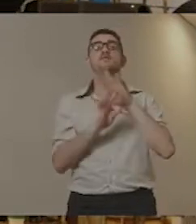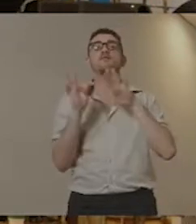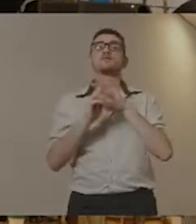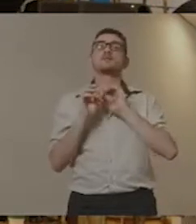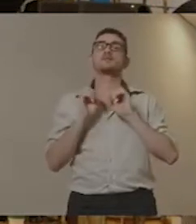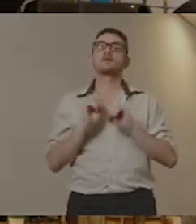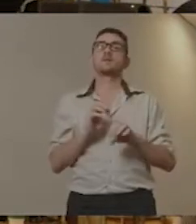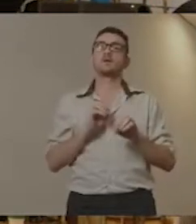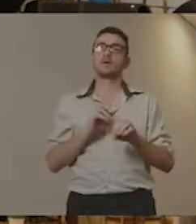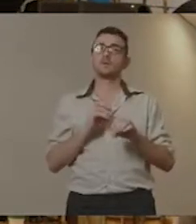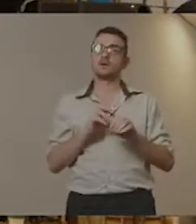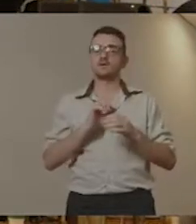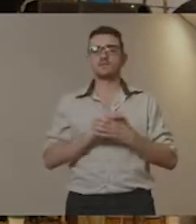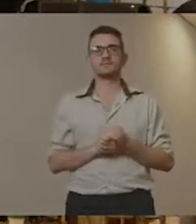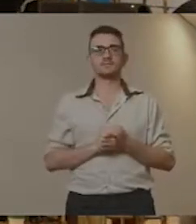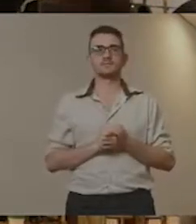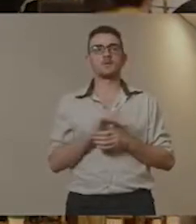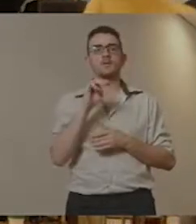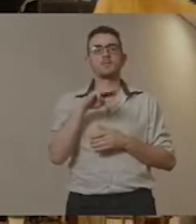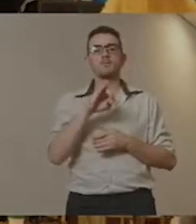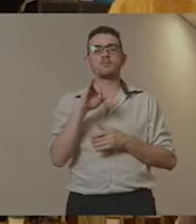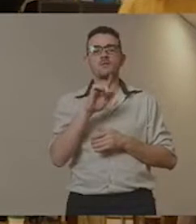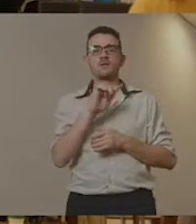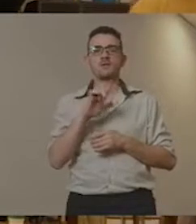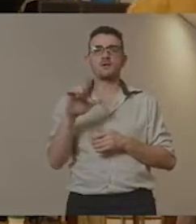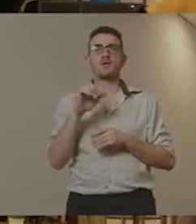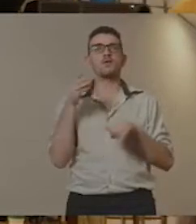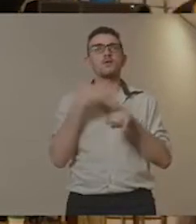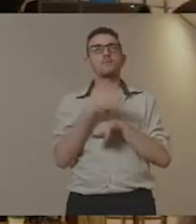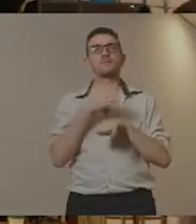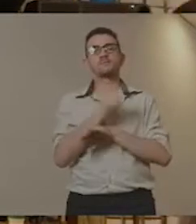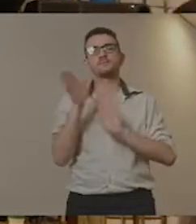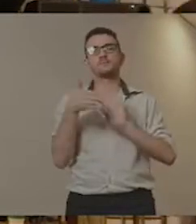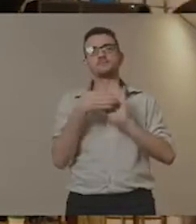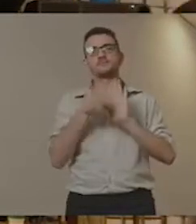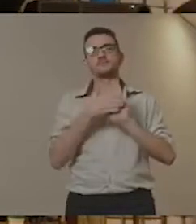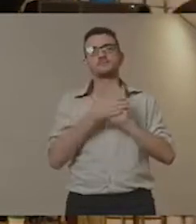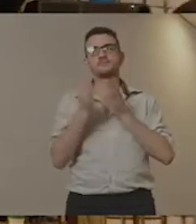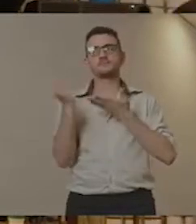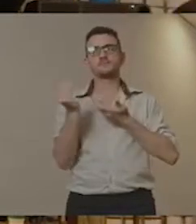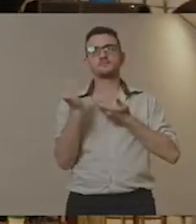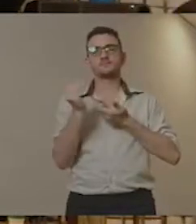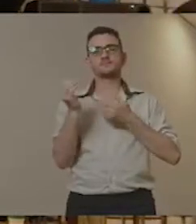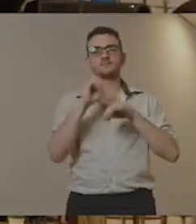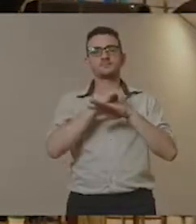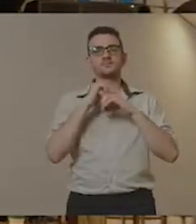O Miguel, que participa do Programa Juventudes da FEAC. Tudo bem, Miguel?